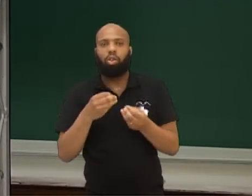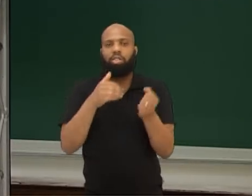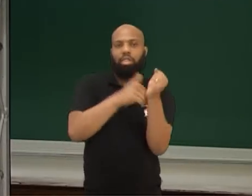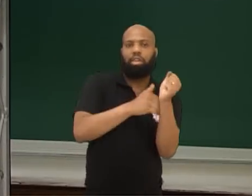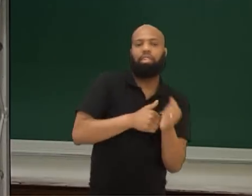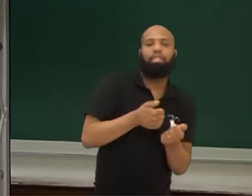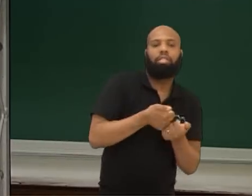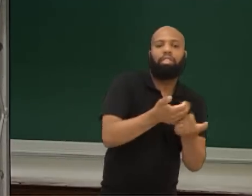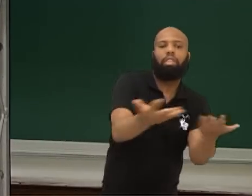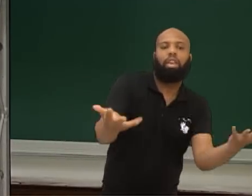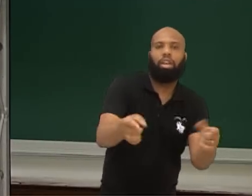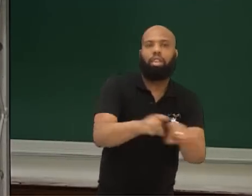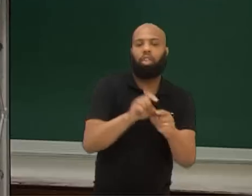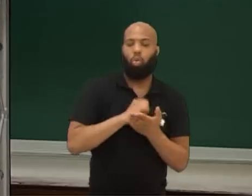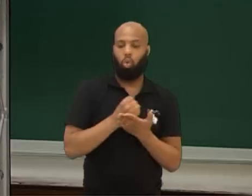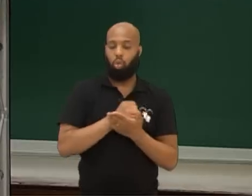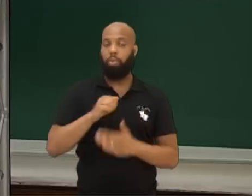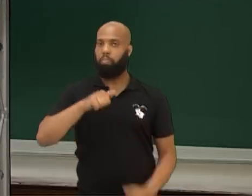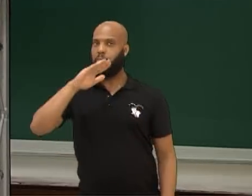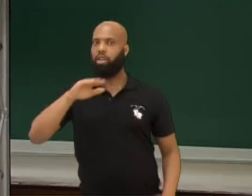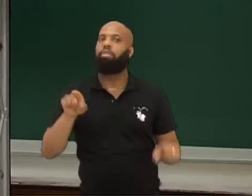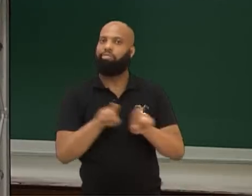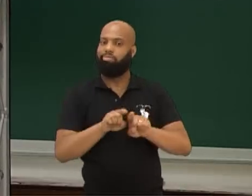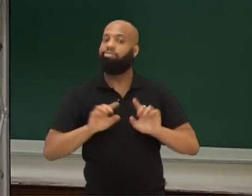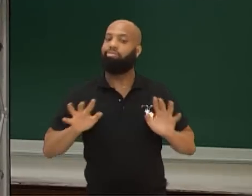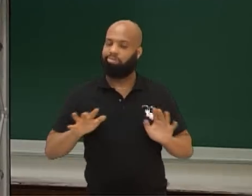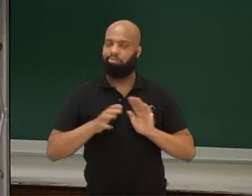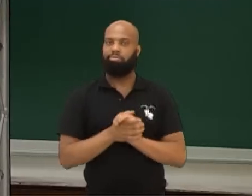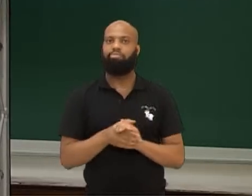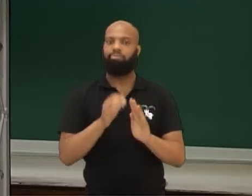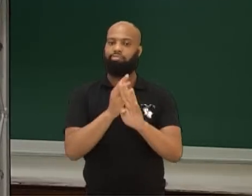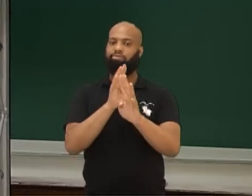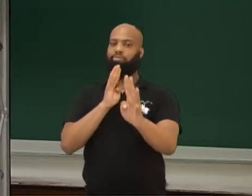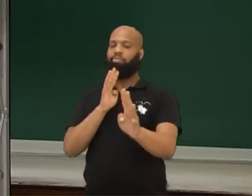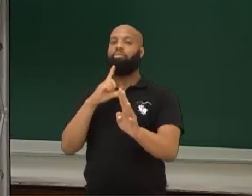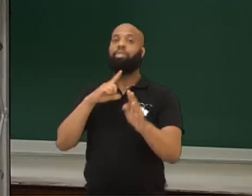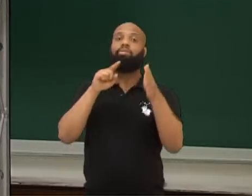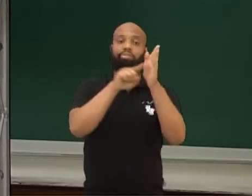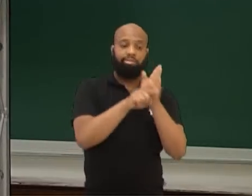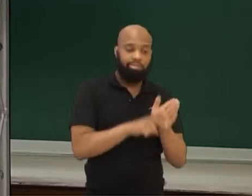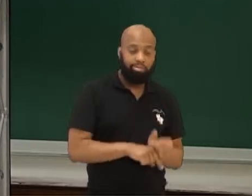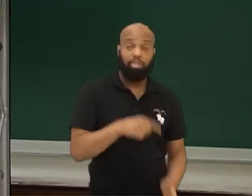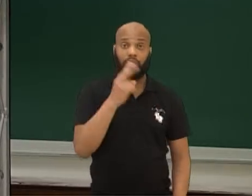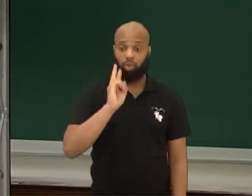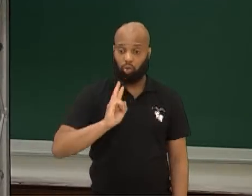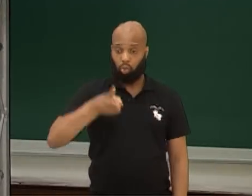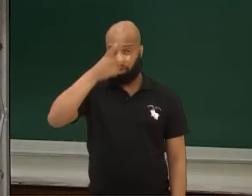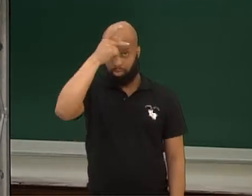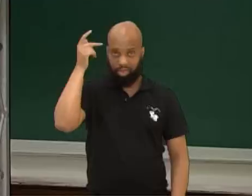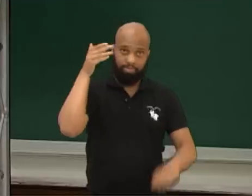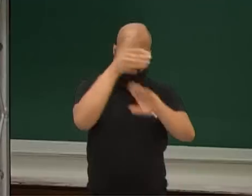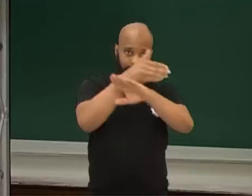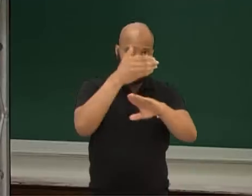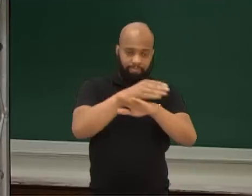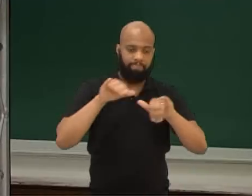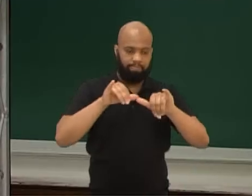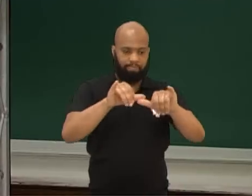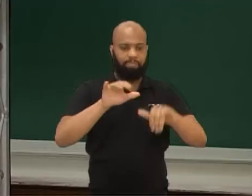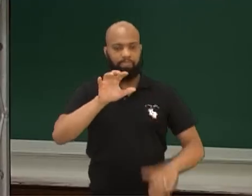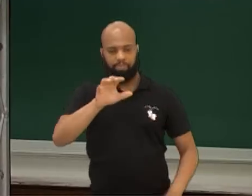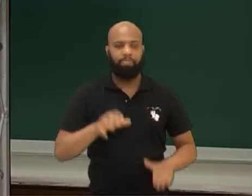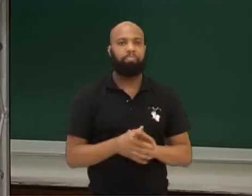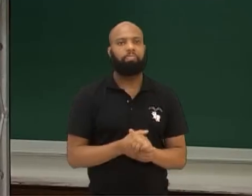senha, né? Tem que ter um controle maior, né? Foram entrevistar 2.000 pessoas que frequentam essa rede de